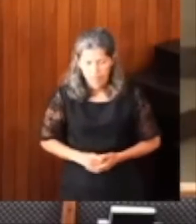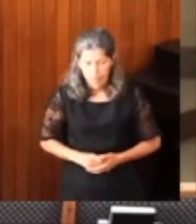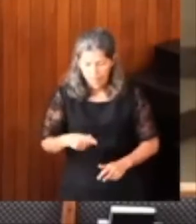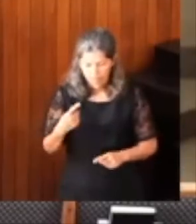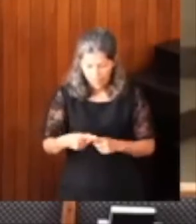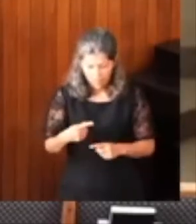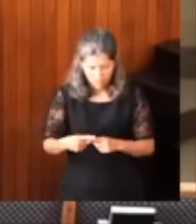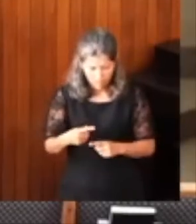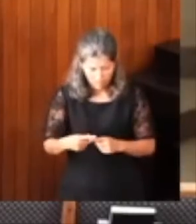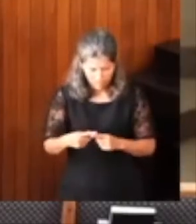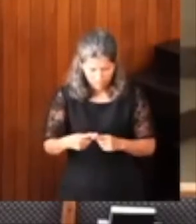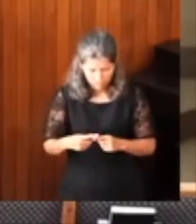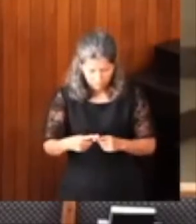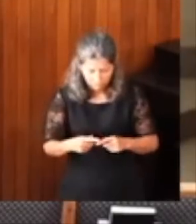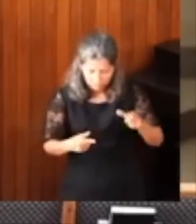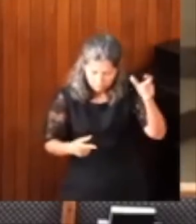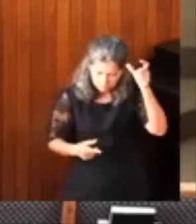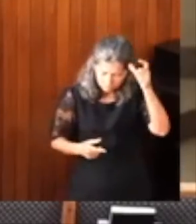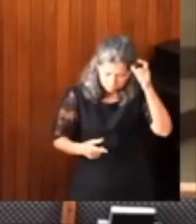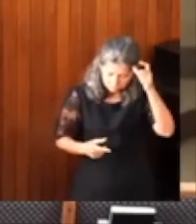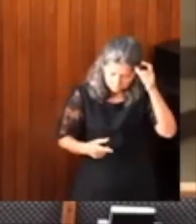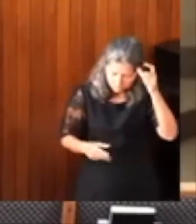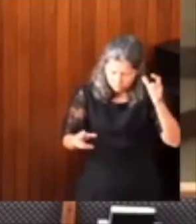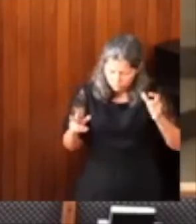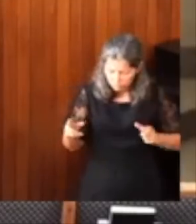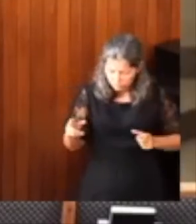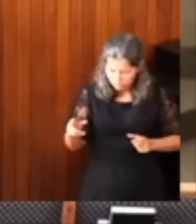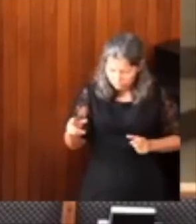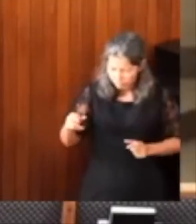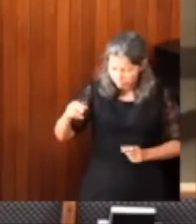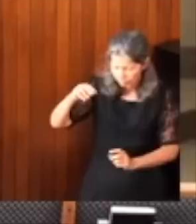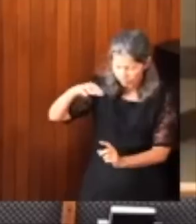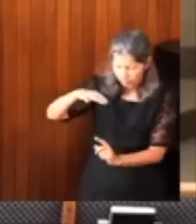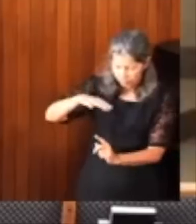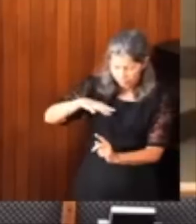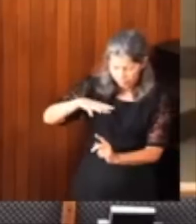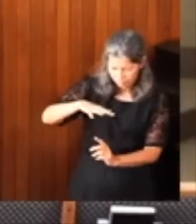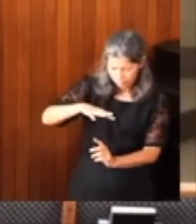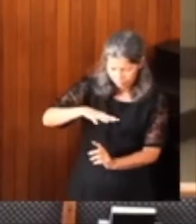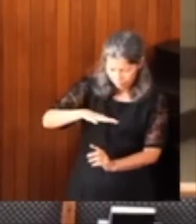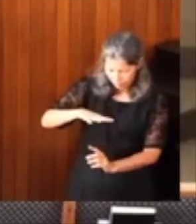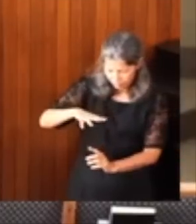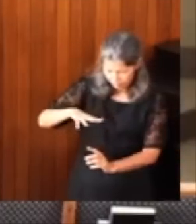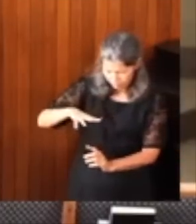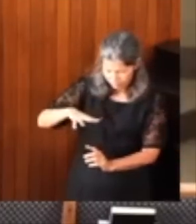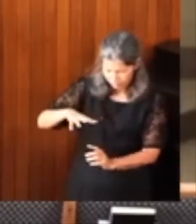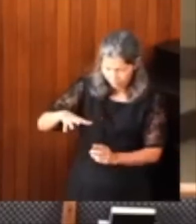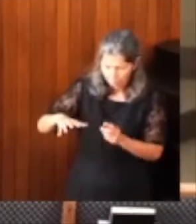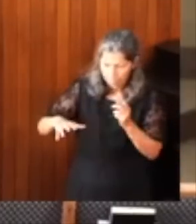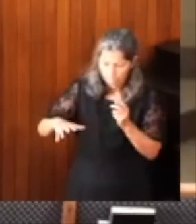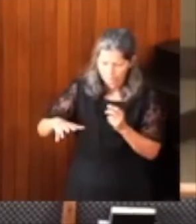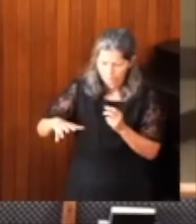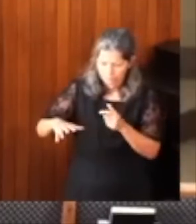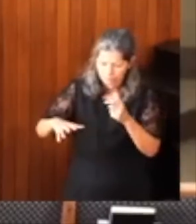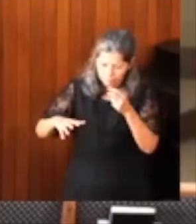controlando as cordinhas, de todas elas. A besta do abismo cumpriu o seu papel. Agora a besta do mar, que é a sua preferida, está